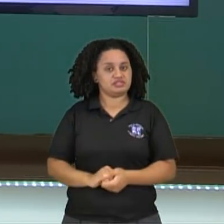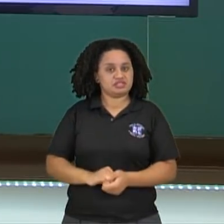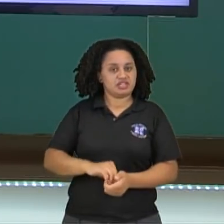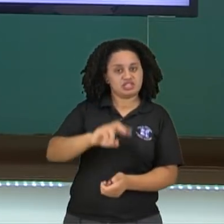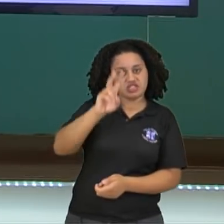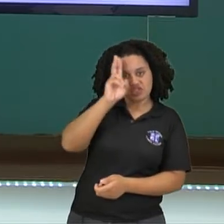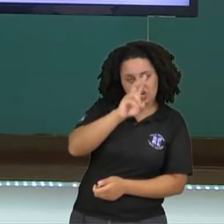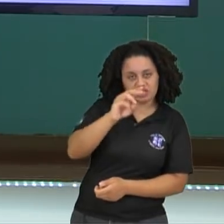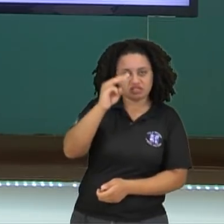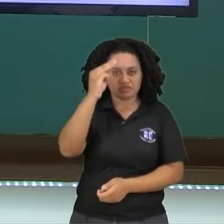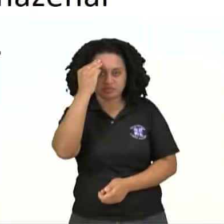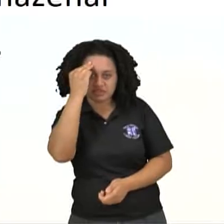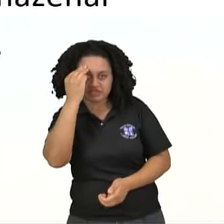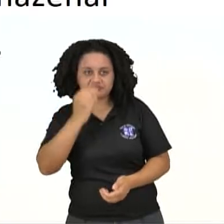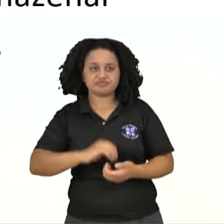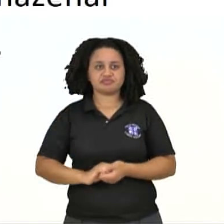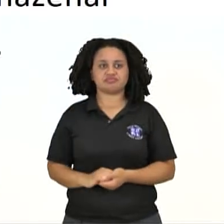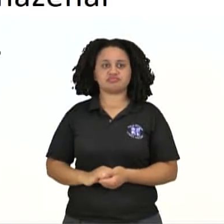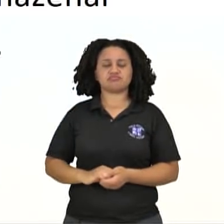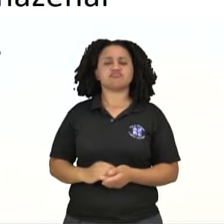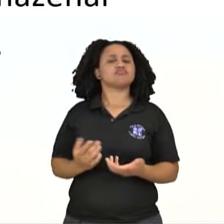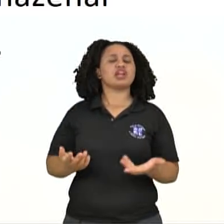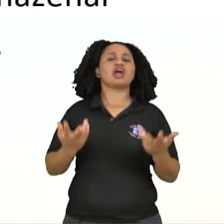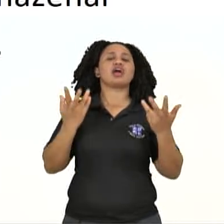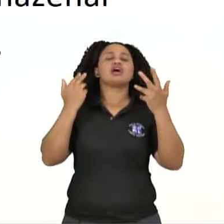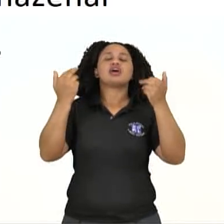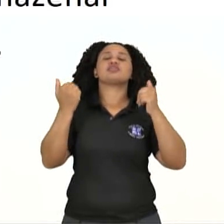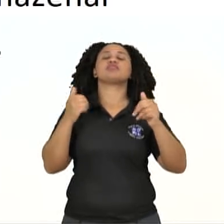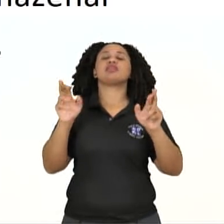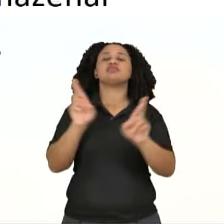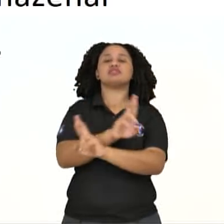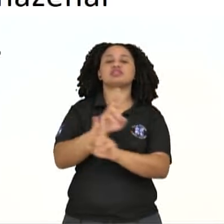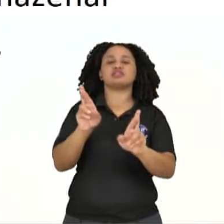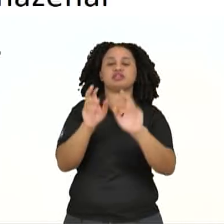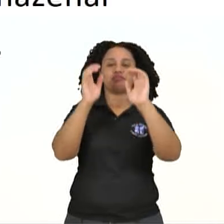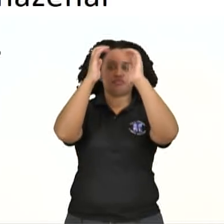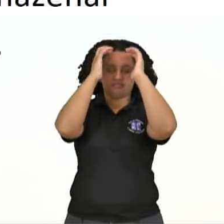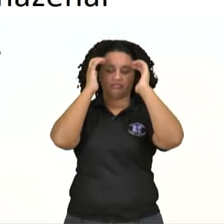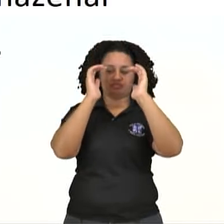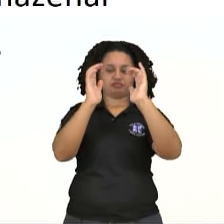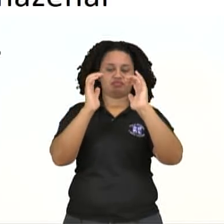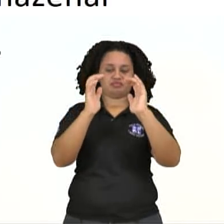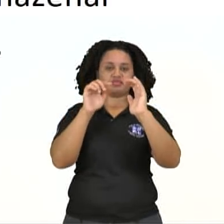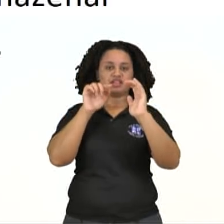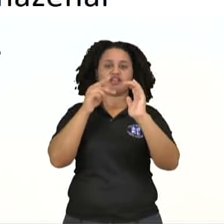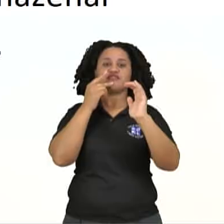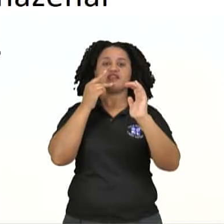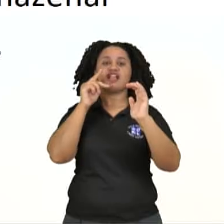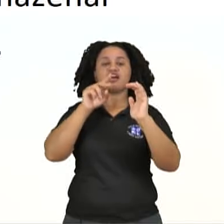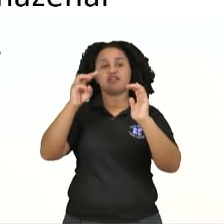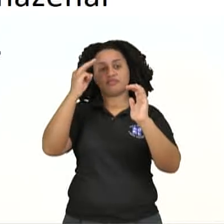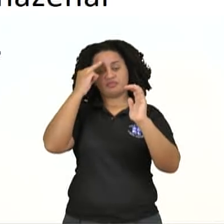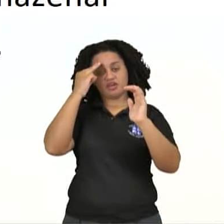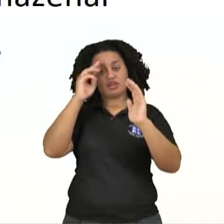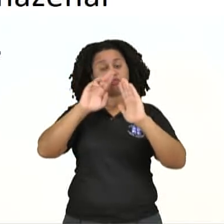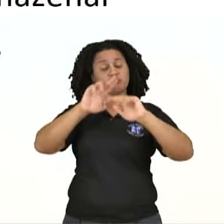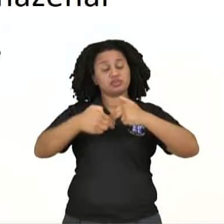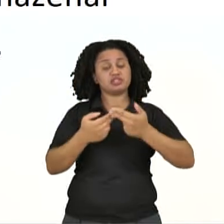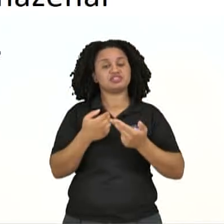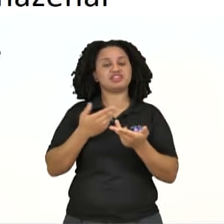memória? É comum relacionarmos a imagem do cérebro à memória. Inclusive eu trouxe para vocês